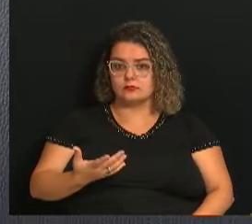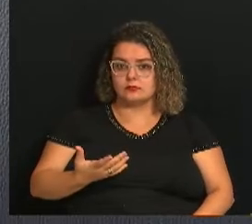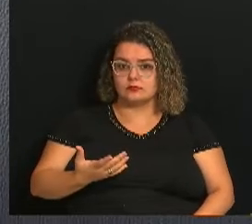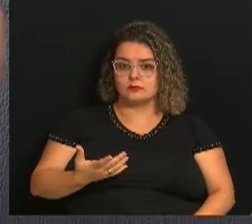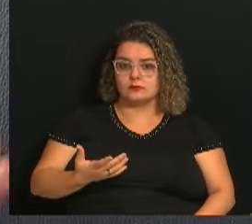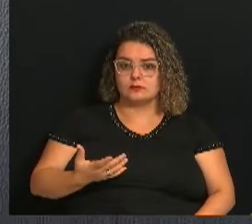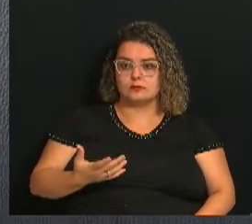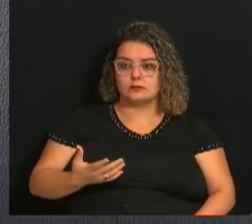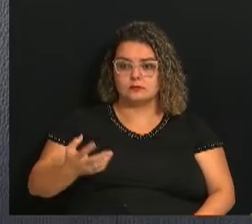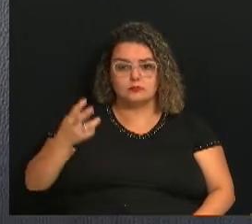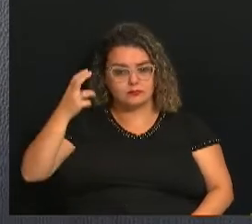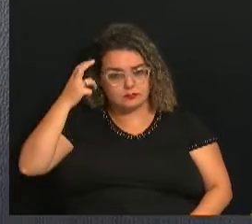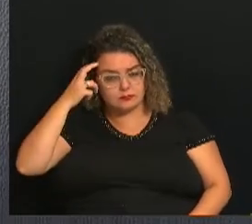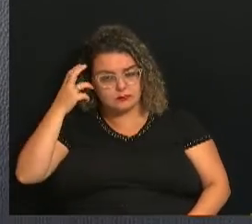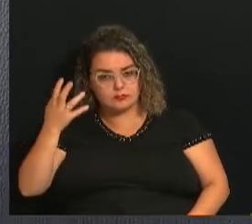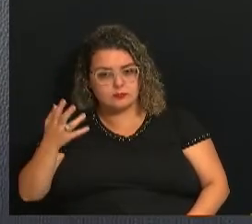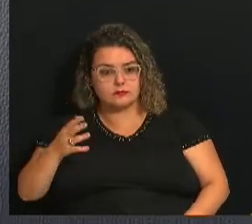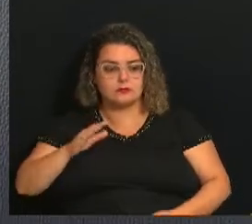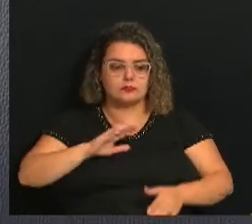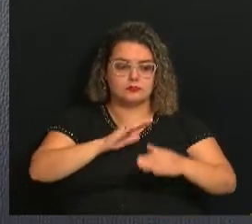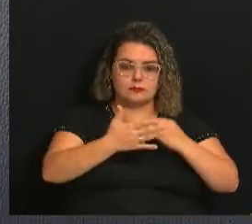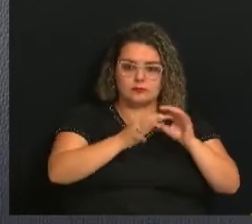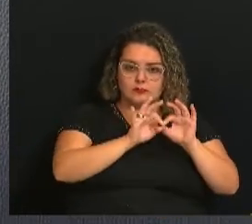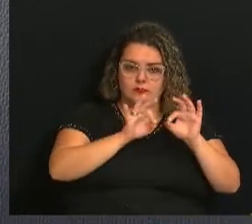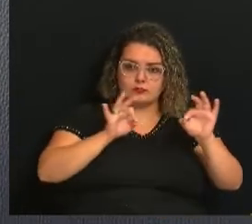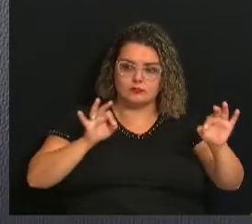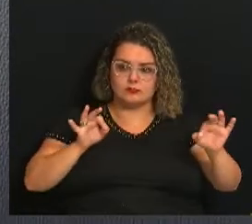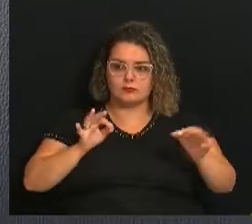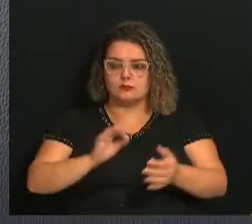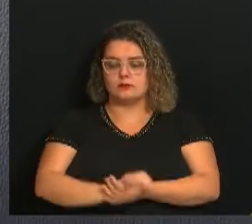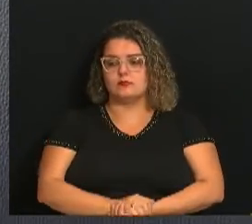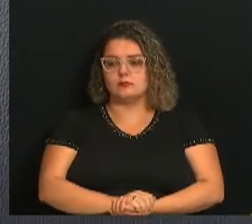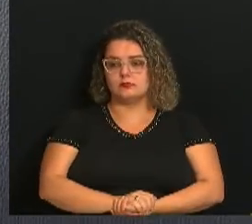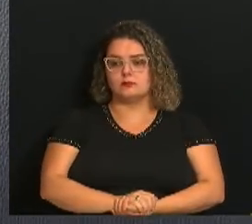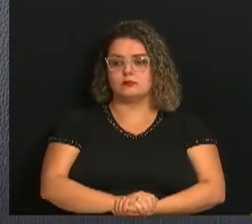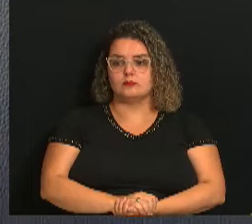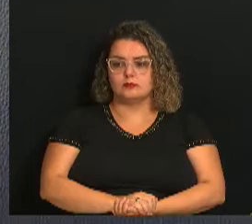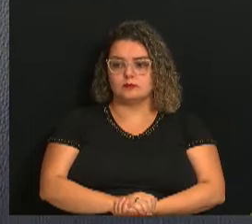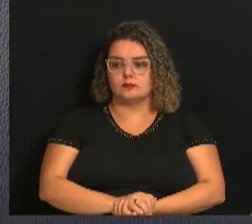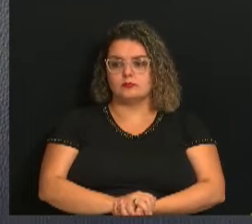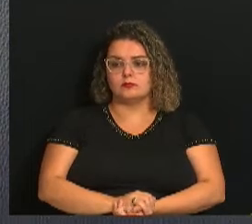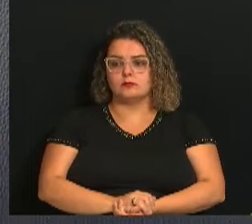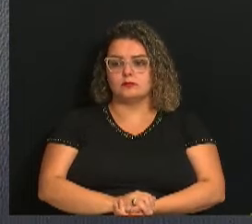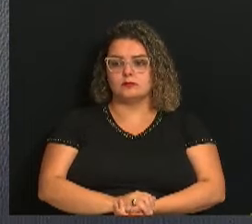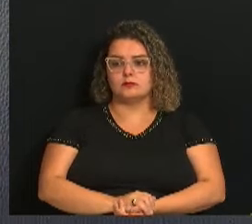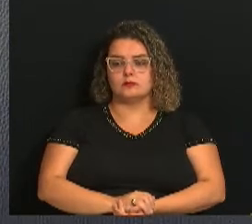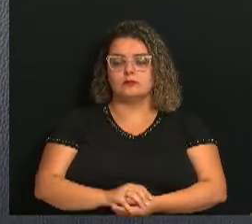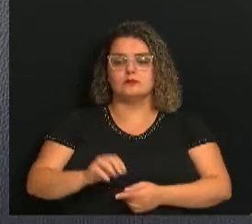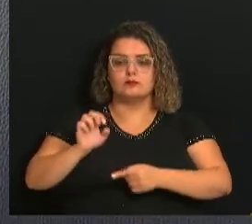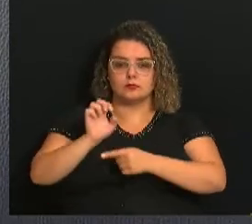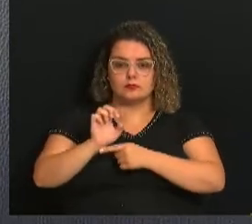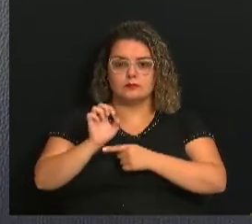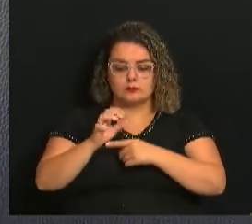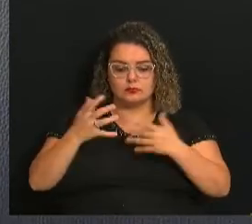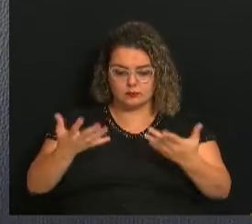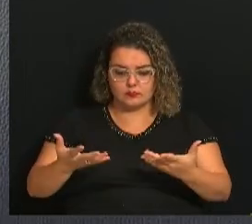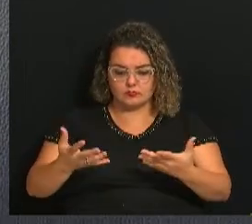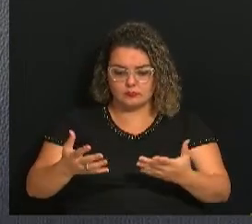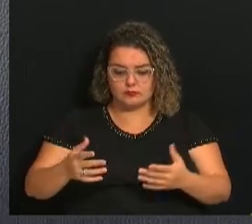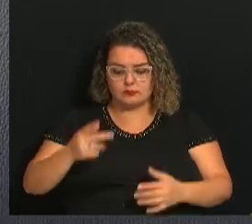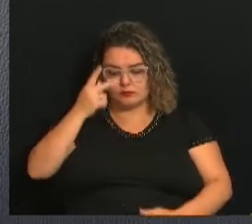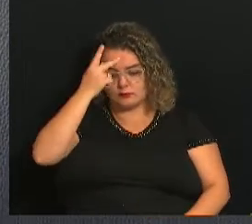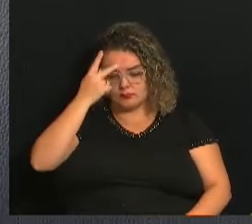culturais, tanto na periferia, mas aí eu falo enquanto o Estado, né, quanto a prefeitura, o